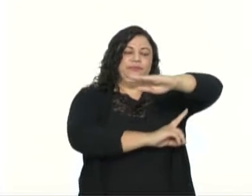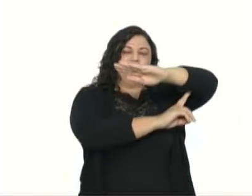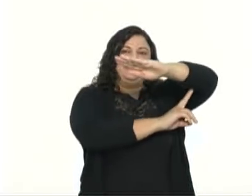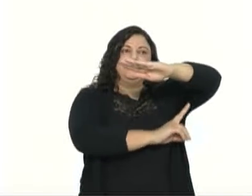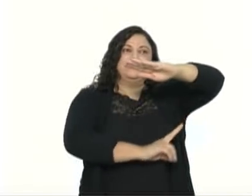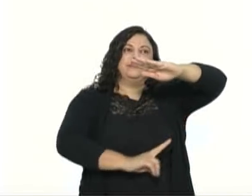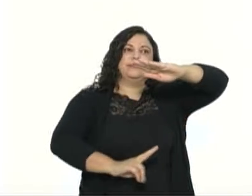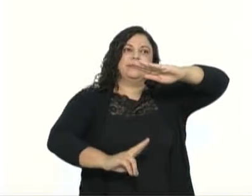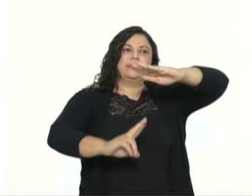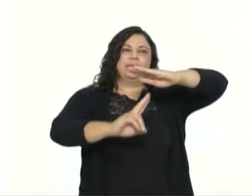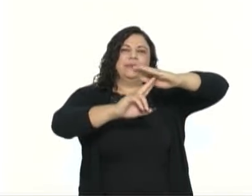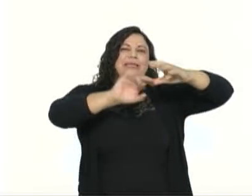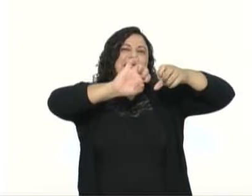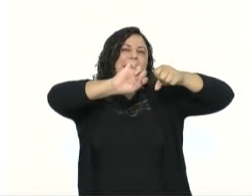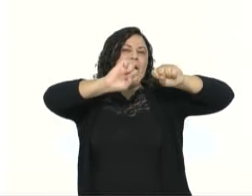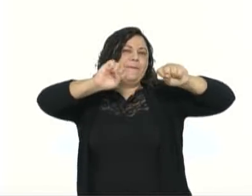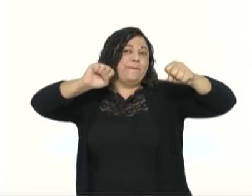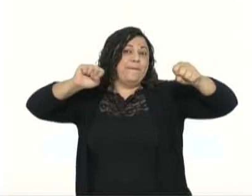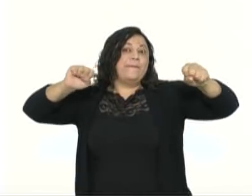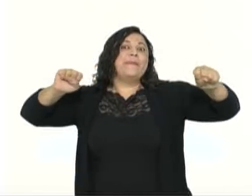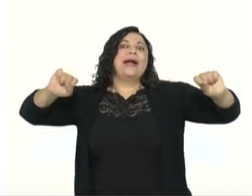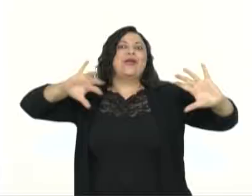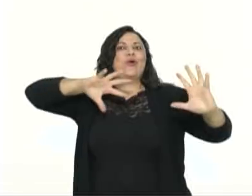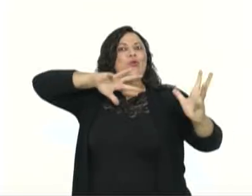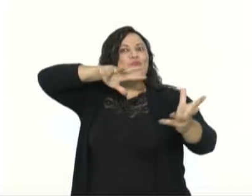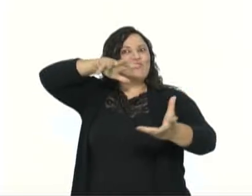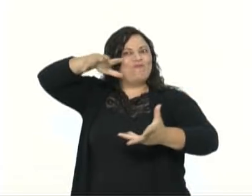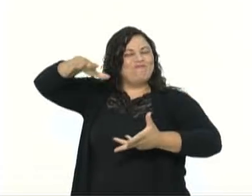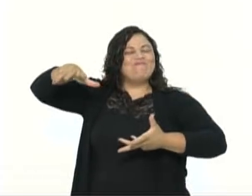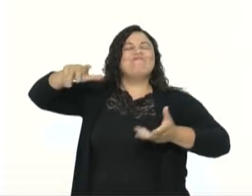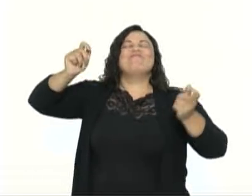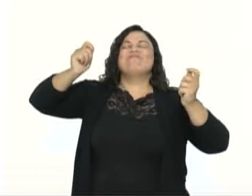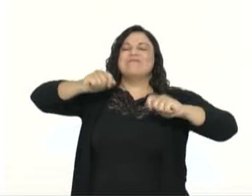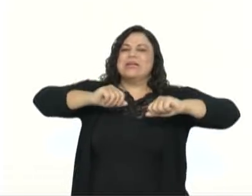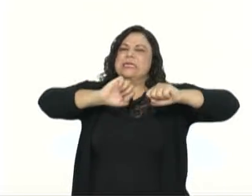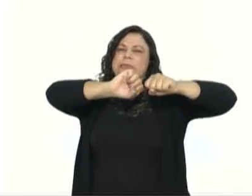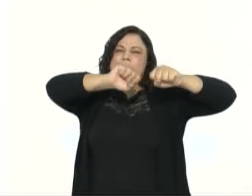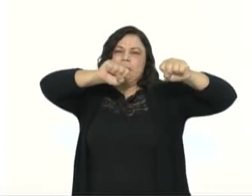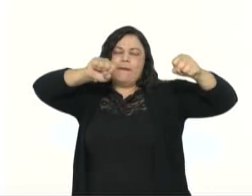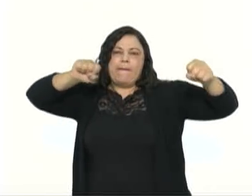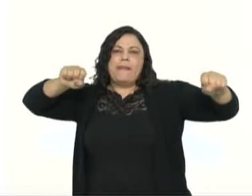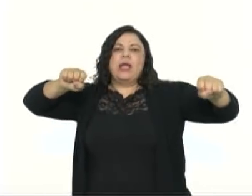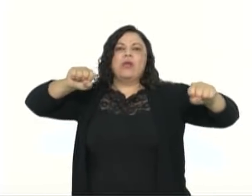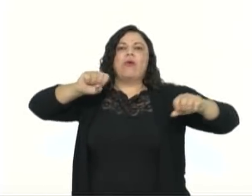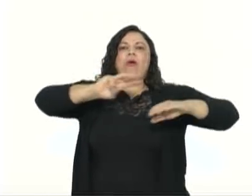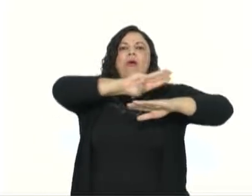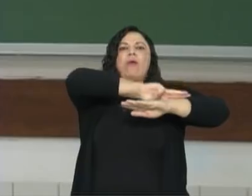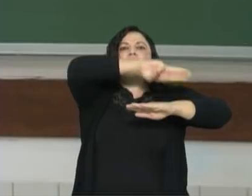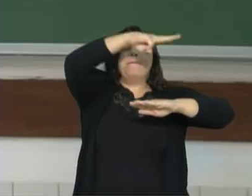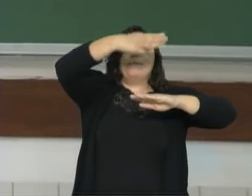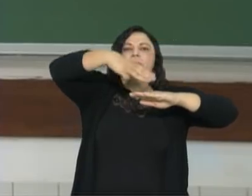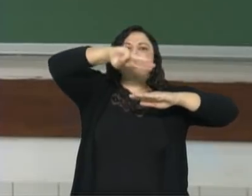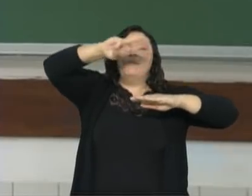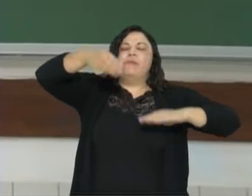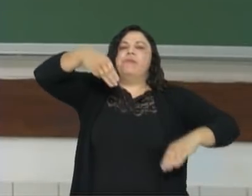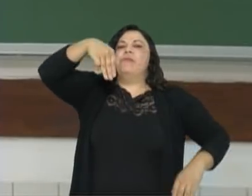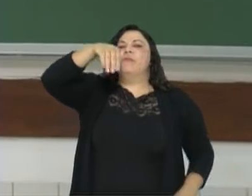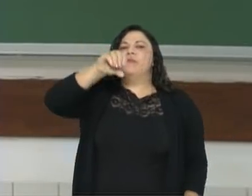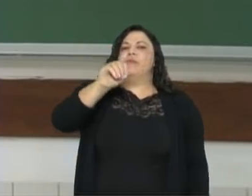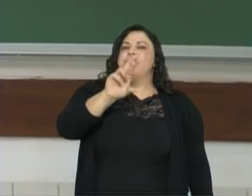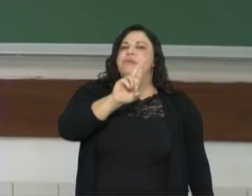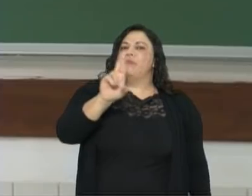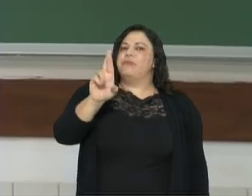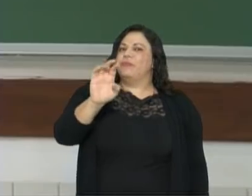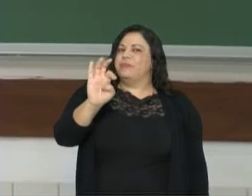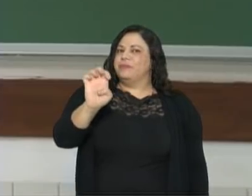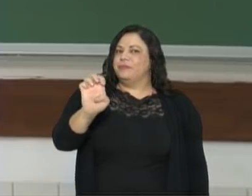mundo, descendo a Serra do Mar, aqui já é em Morretes, chamada Ponte São João. Essa estrada de ferro que era dita impossível de ser